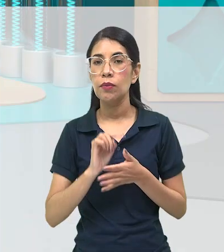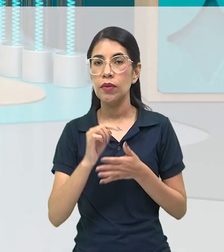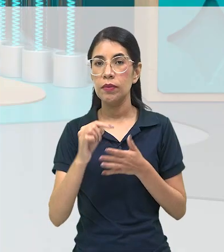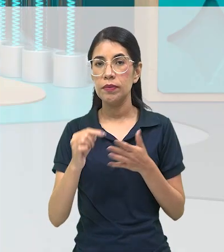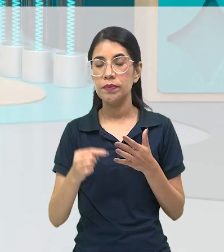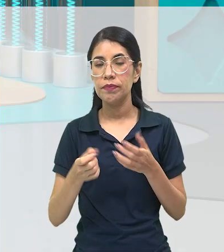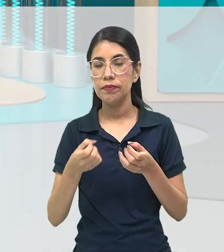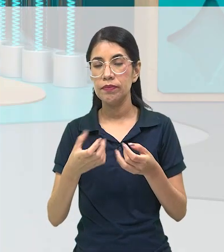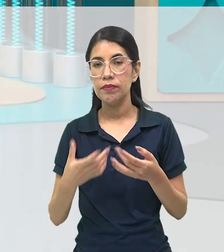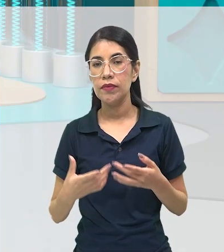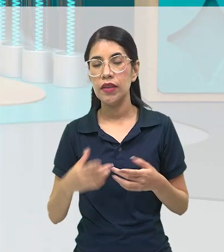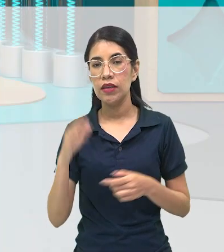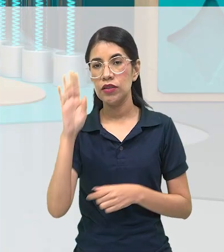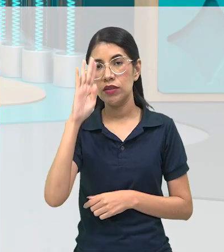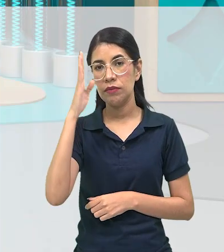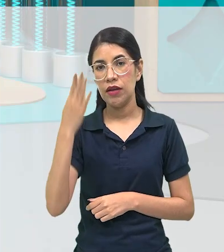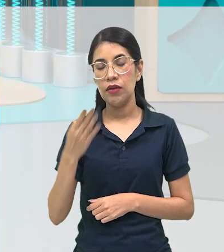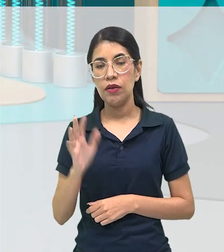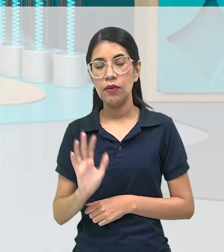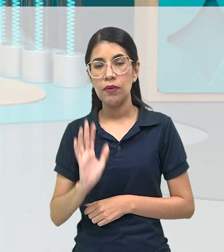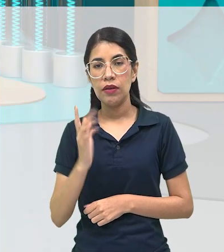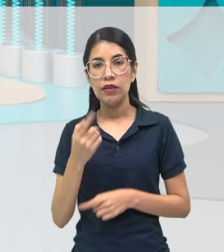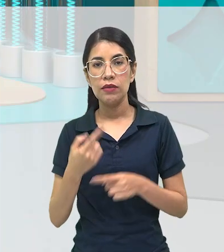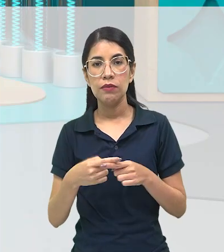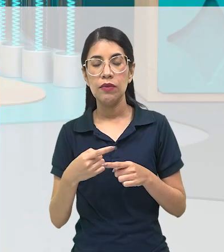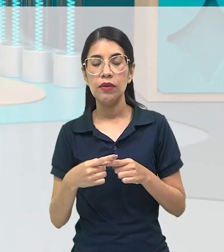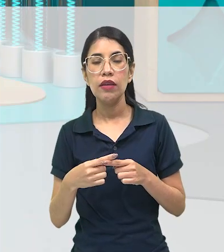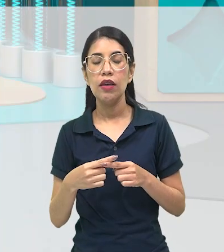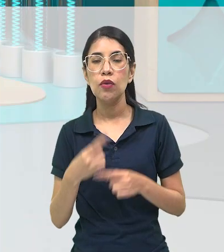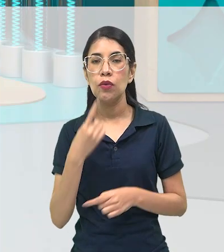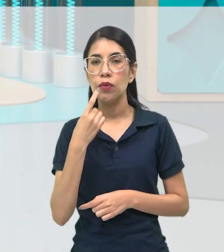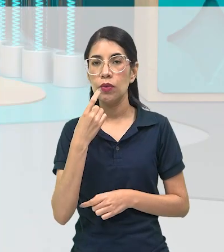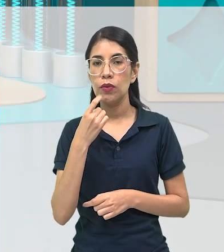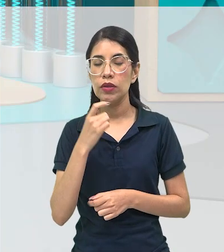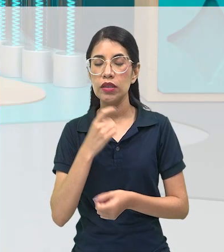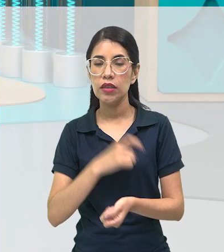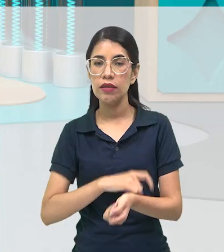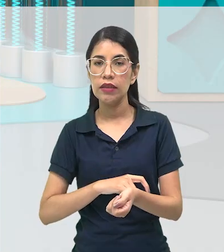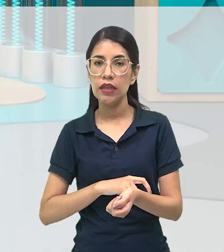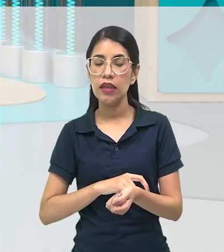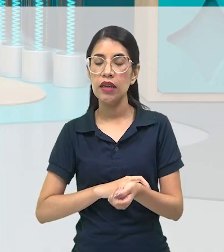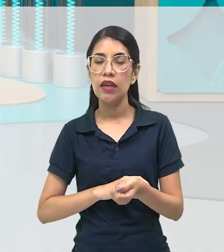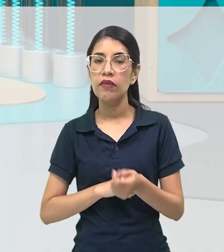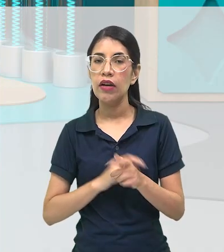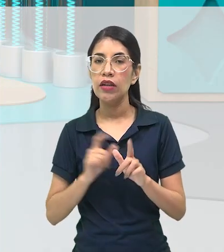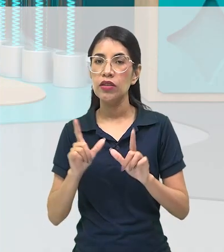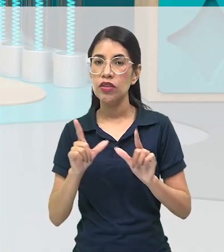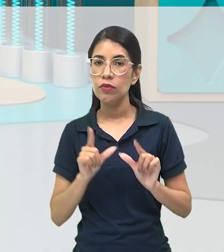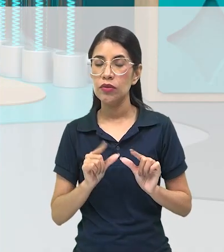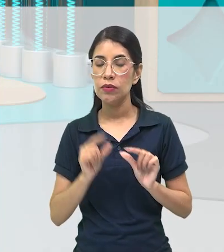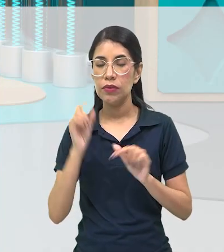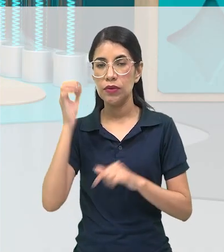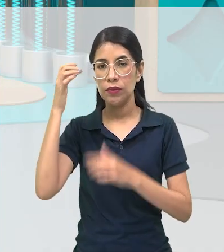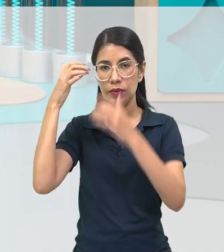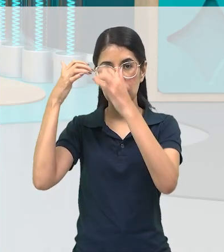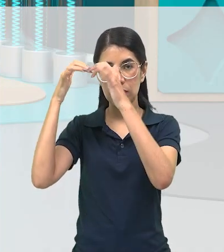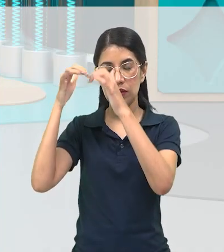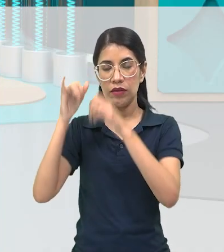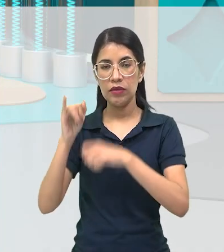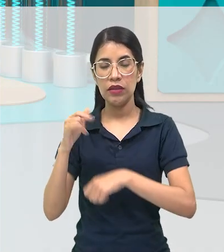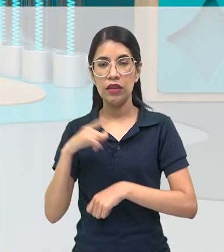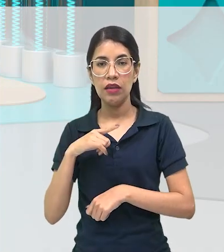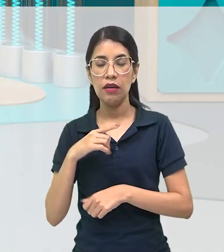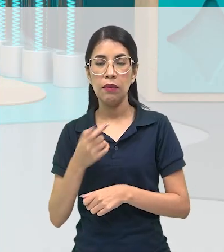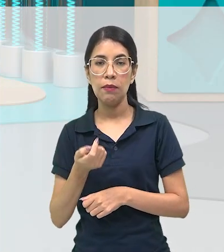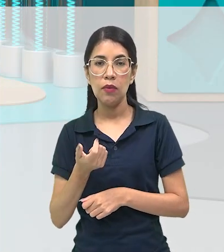desmaio porque eles reduzem uma quantidade muito grande de sangue que circula no cérebro. Com menos sangue,